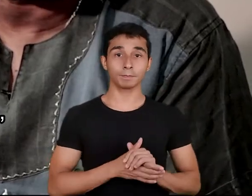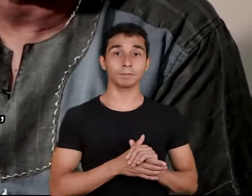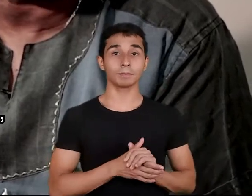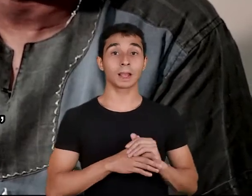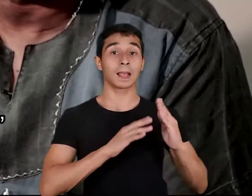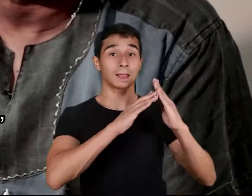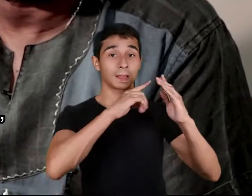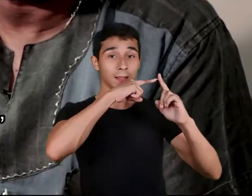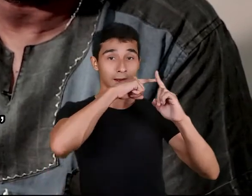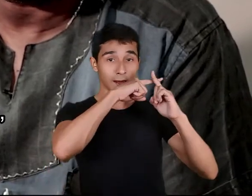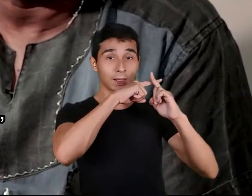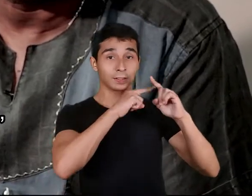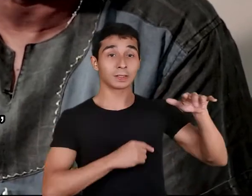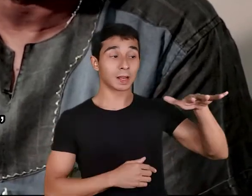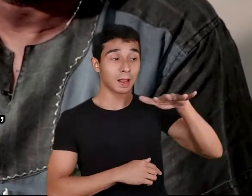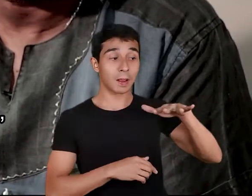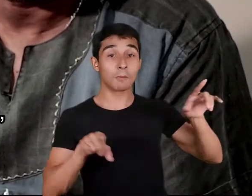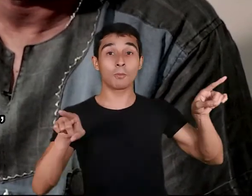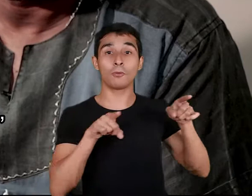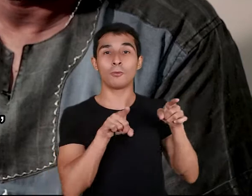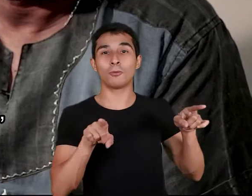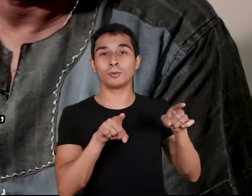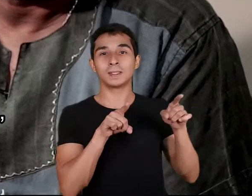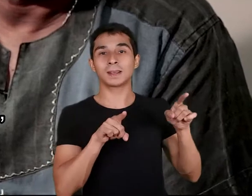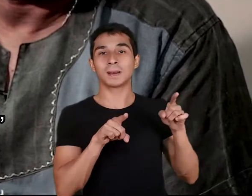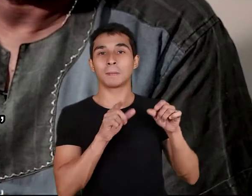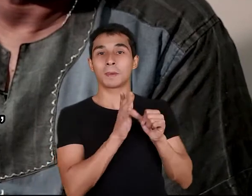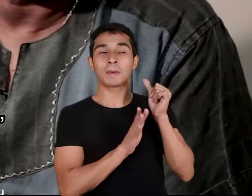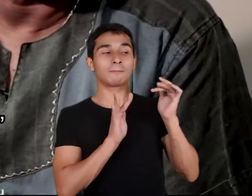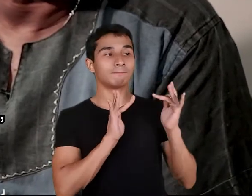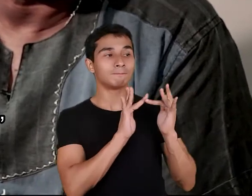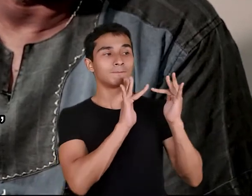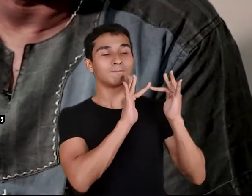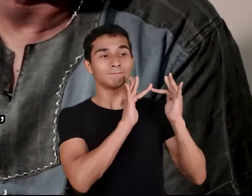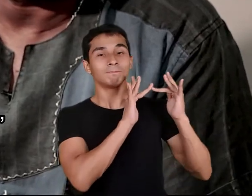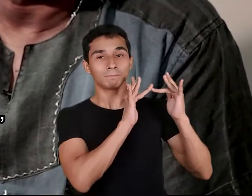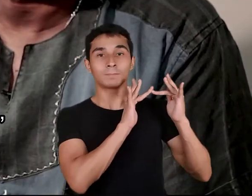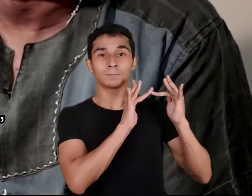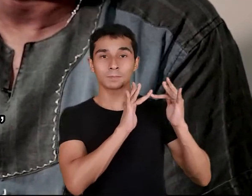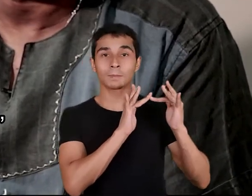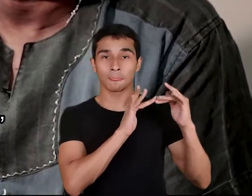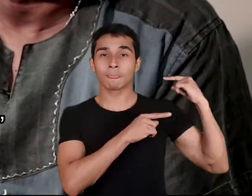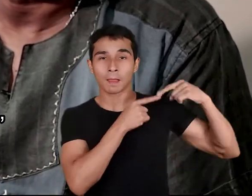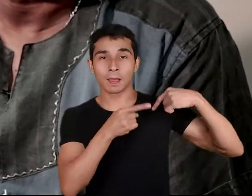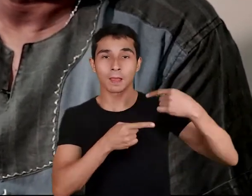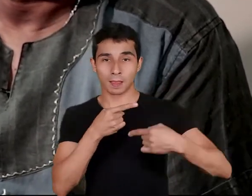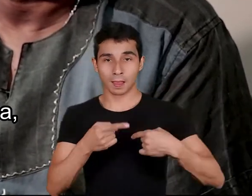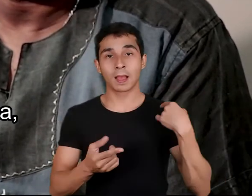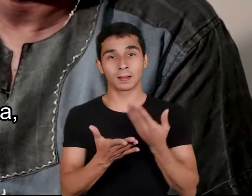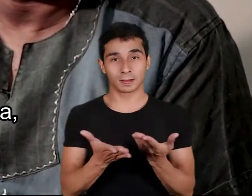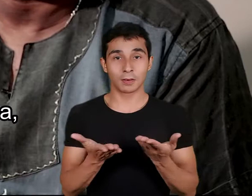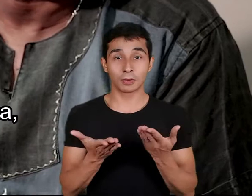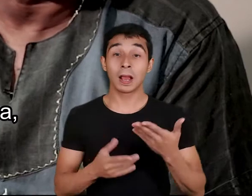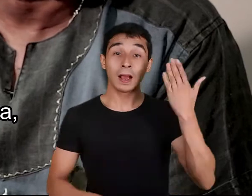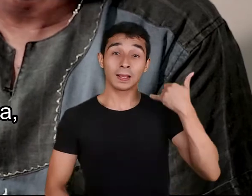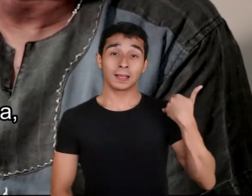deu um início, né, à música, né? Eu comecei a cantar muito cedo,